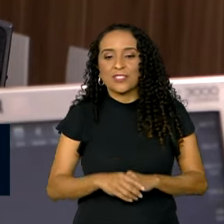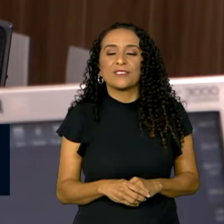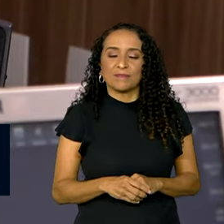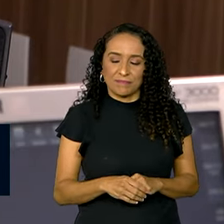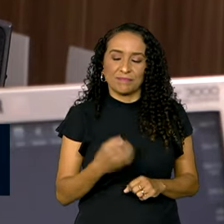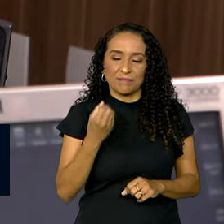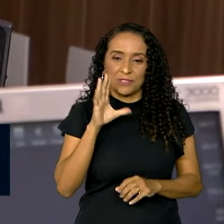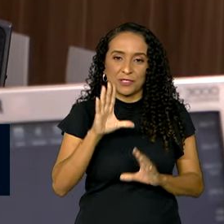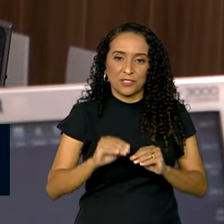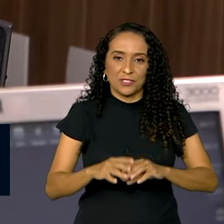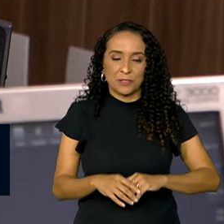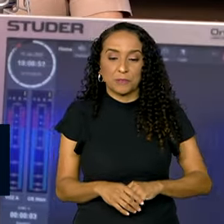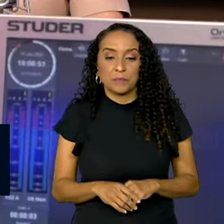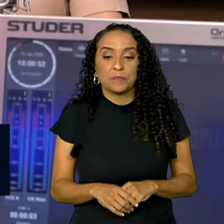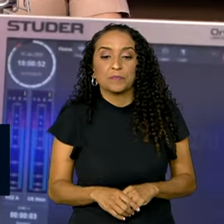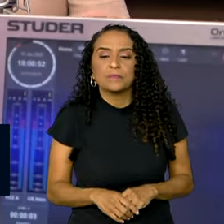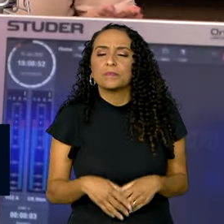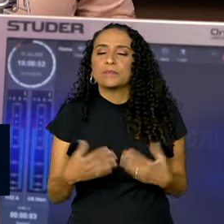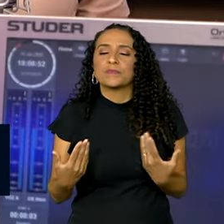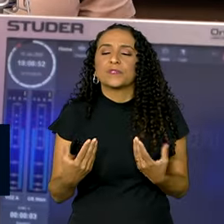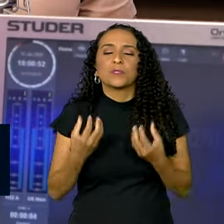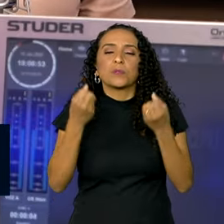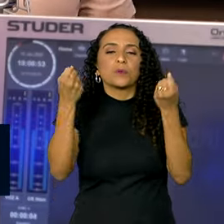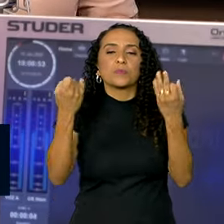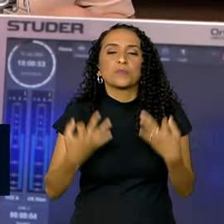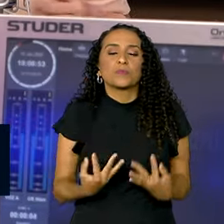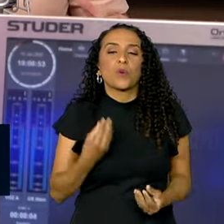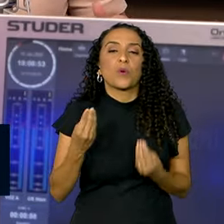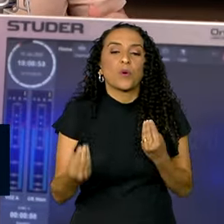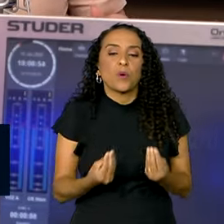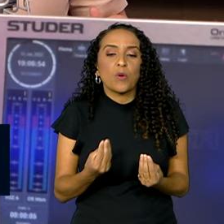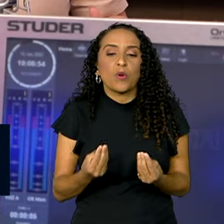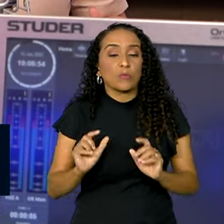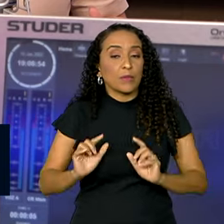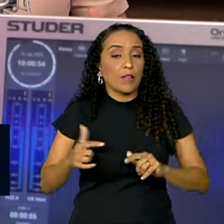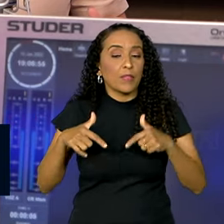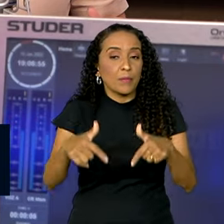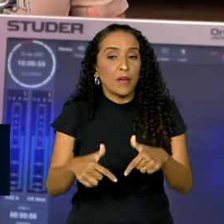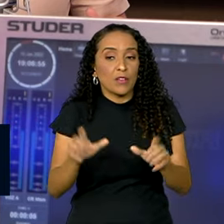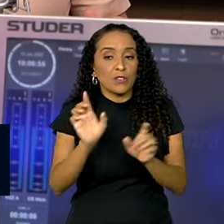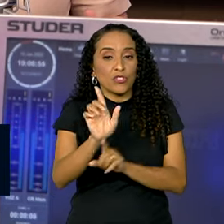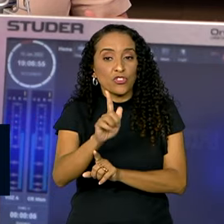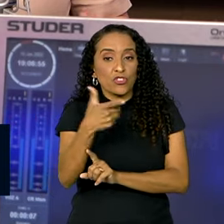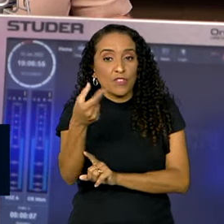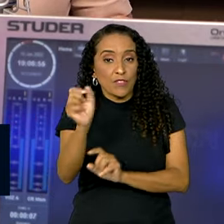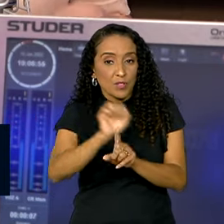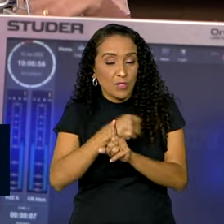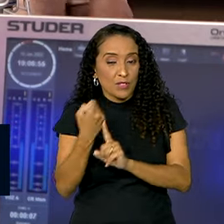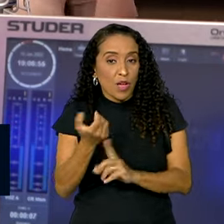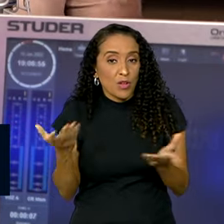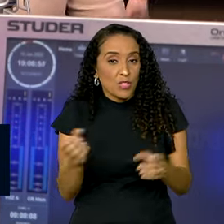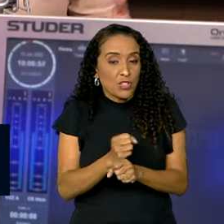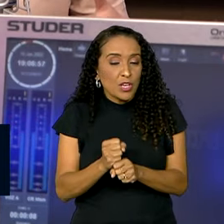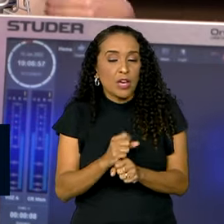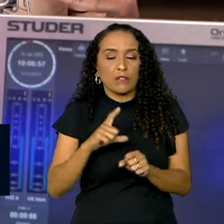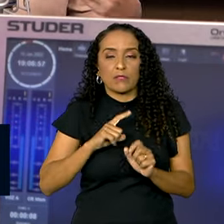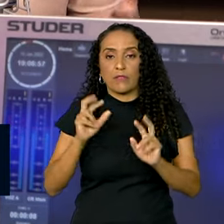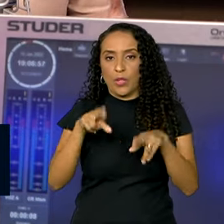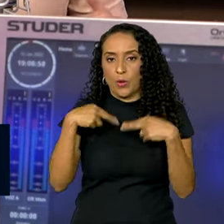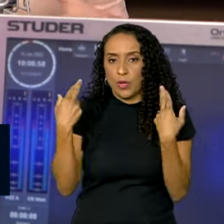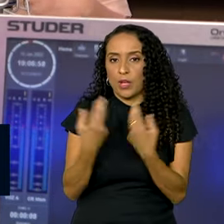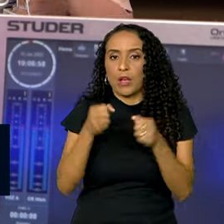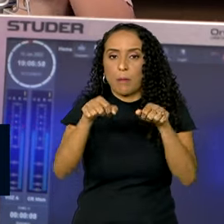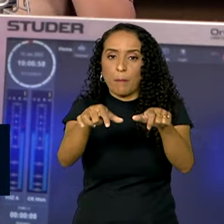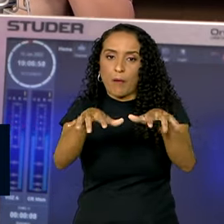Boa noite secretário conta pra gente um pouco como é que foi o trabalho do G20 social esse ano foram feitas reuniões